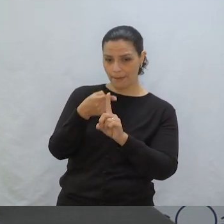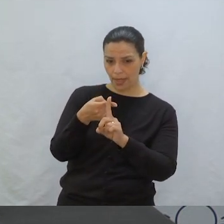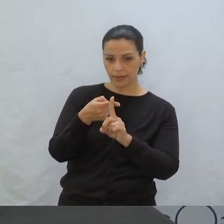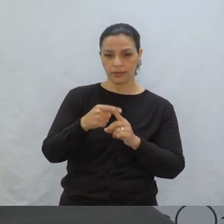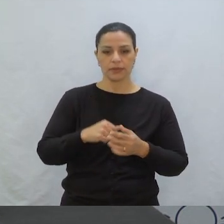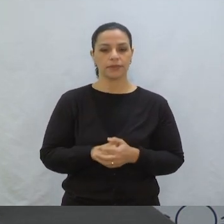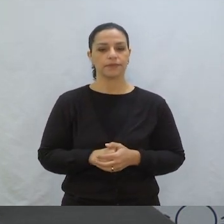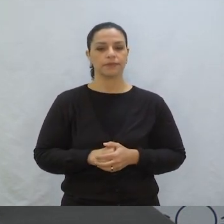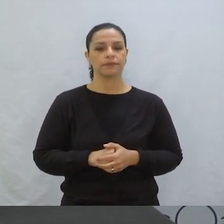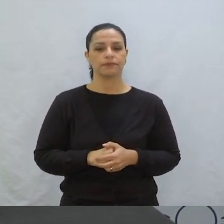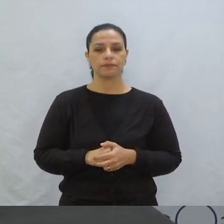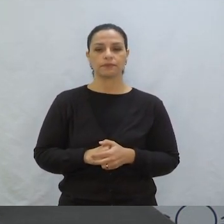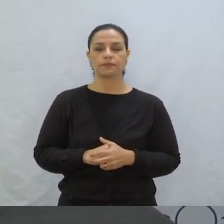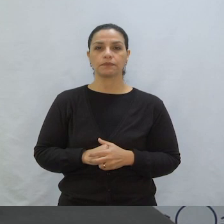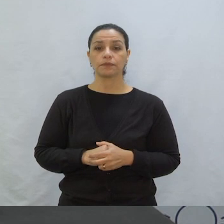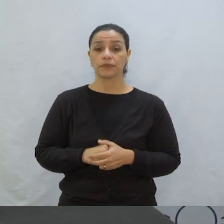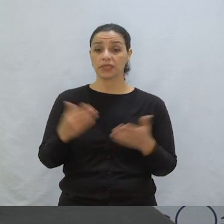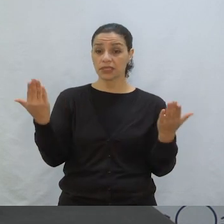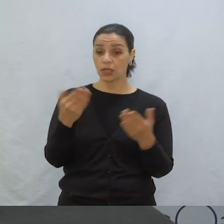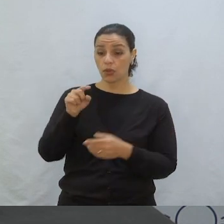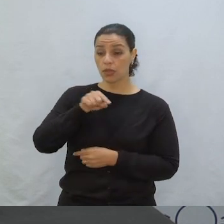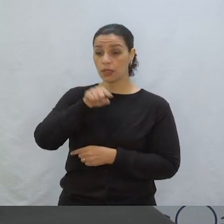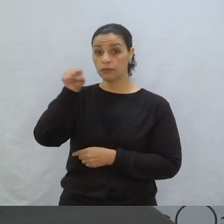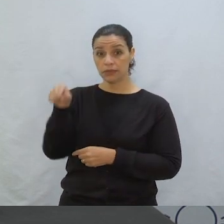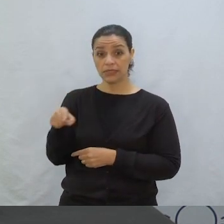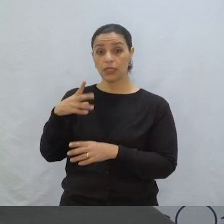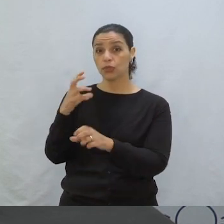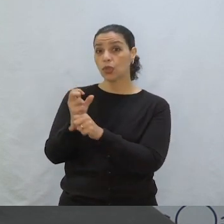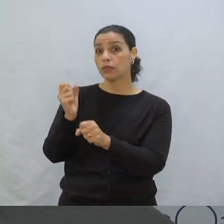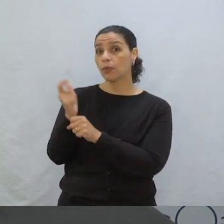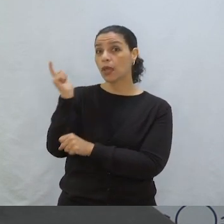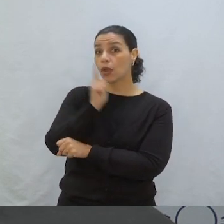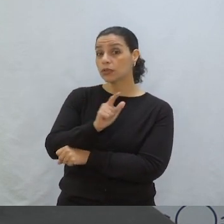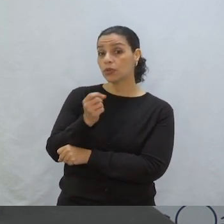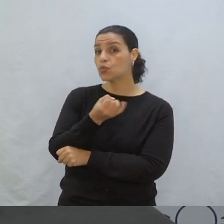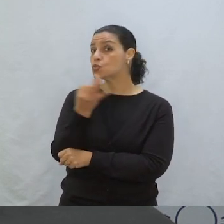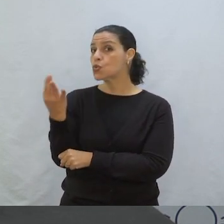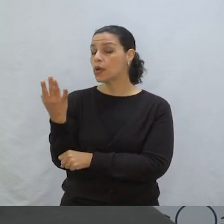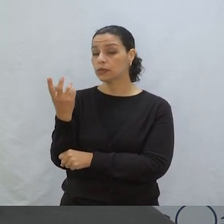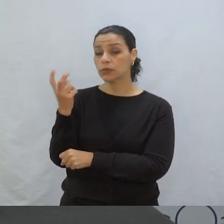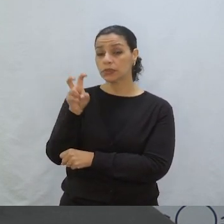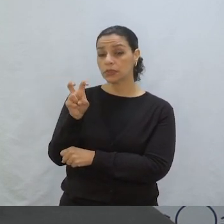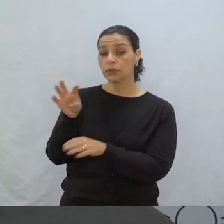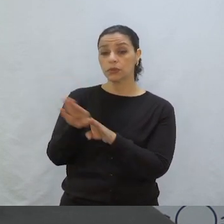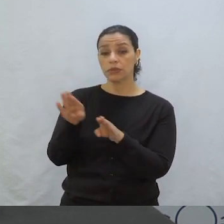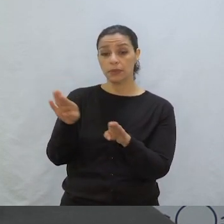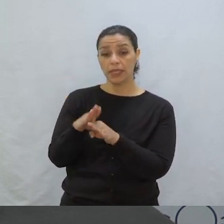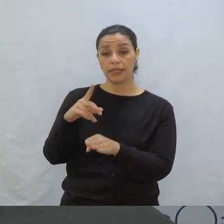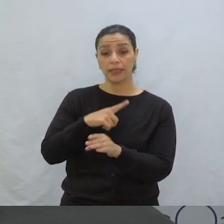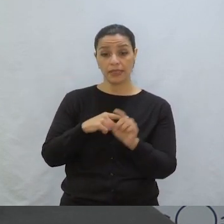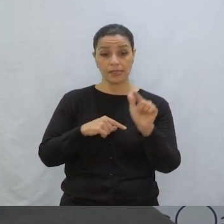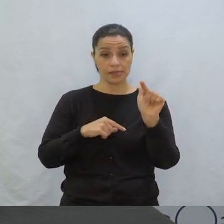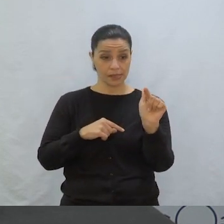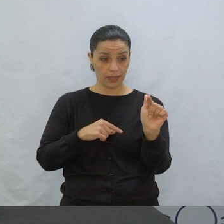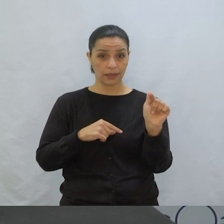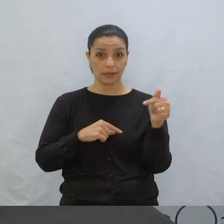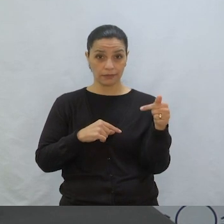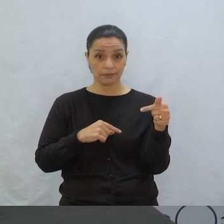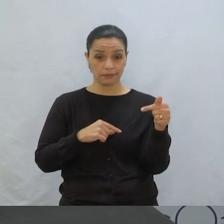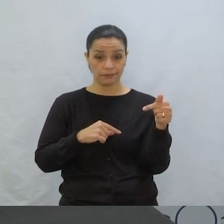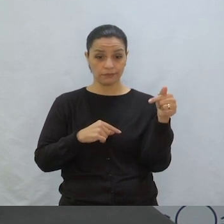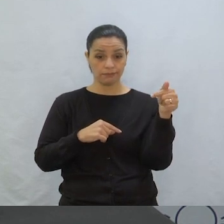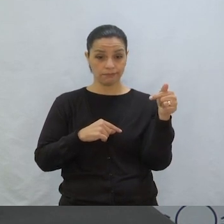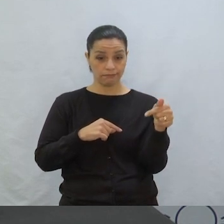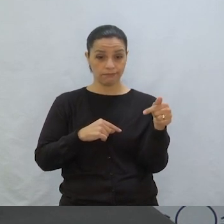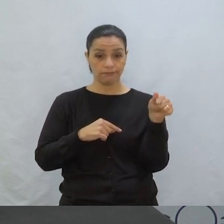de mais. E aqui a quantidade que eu já ia me esquecendo. Ó. Pegue na sua ficha numérica. Número